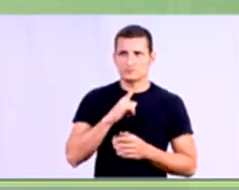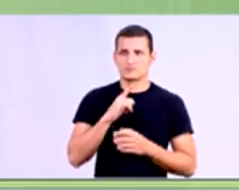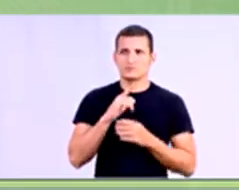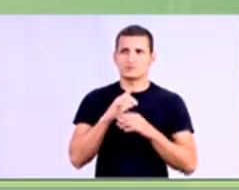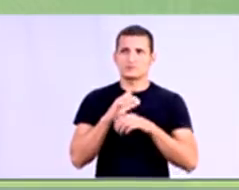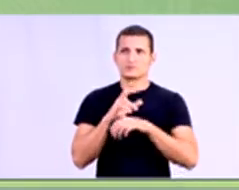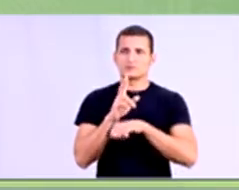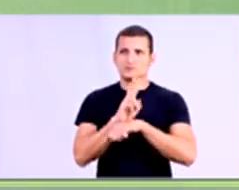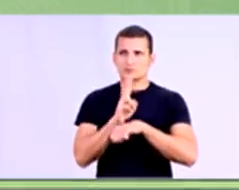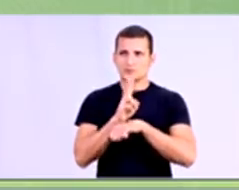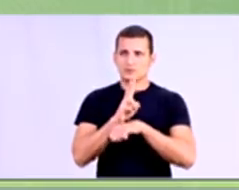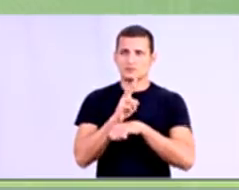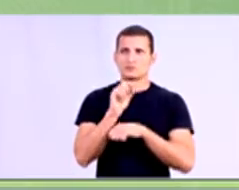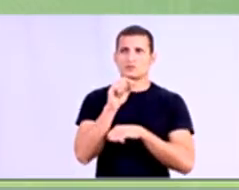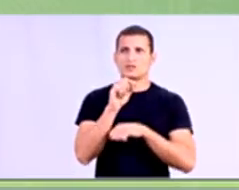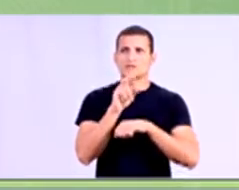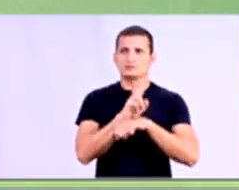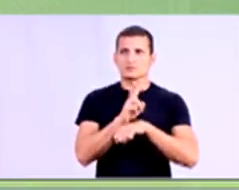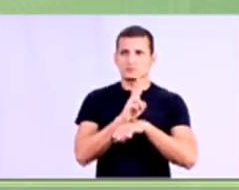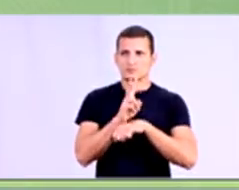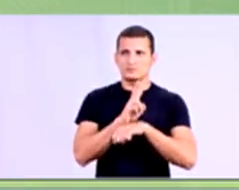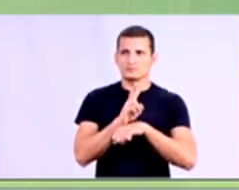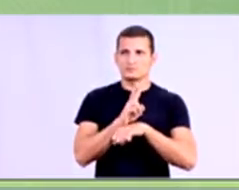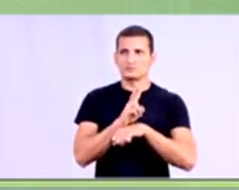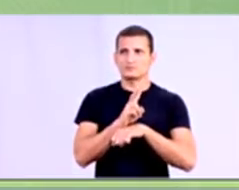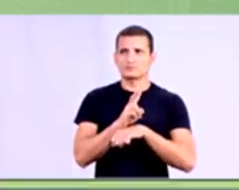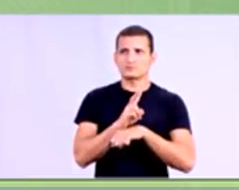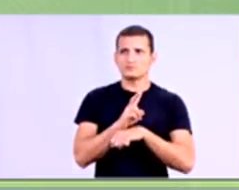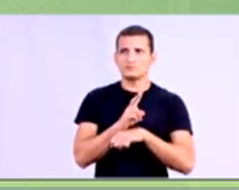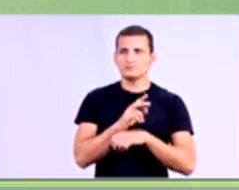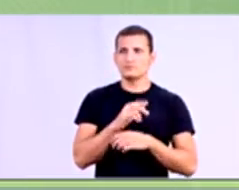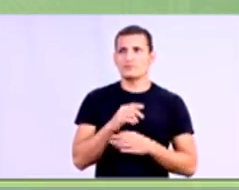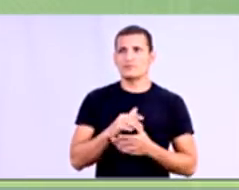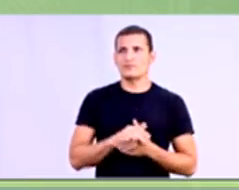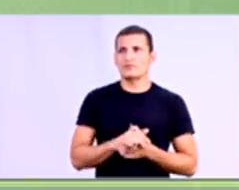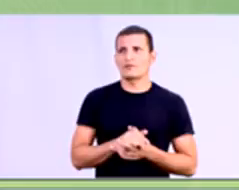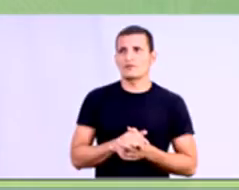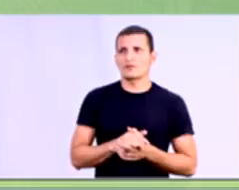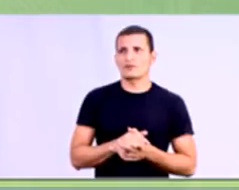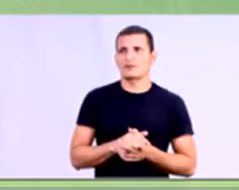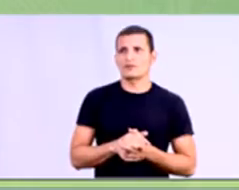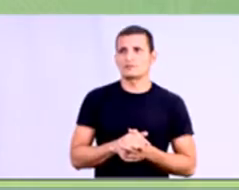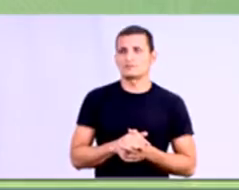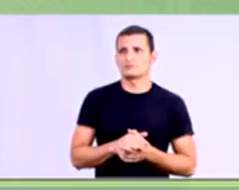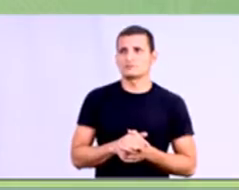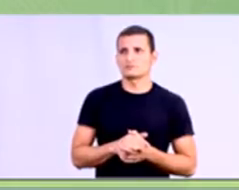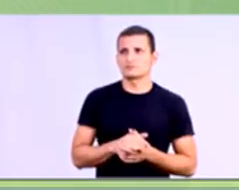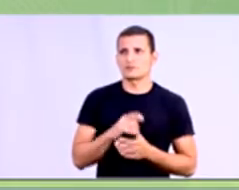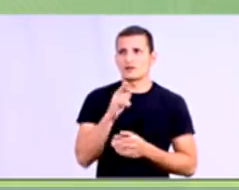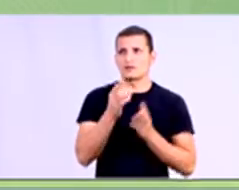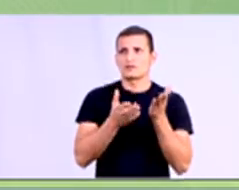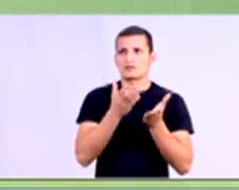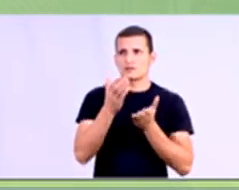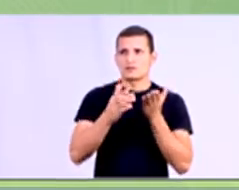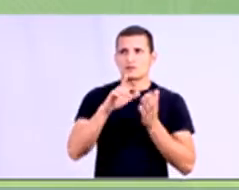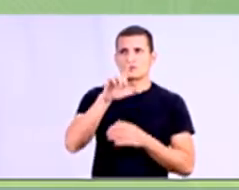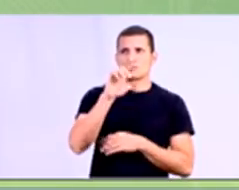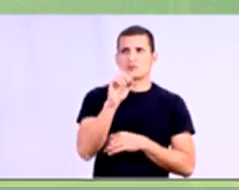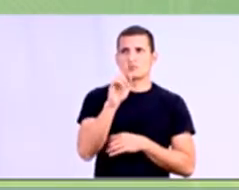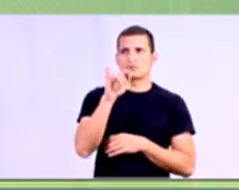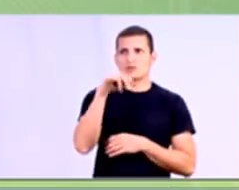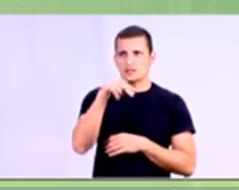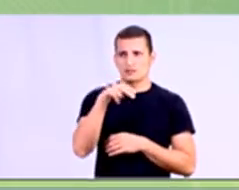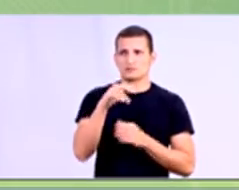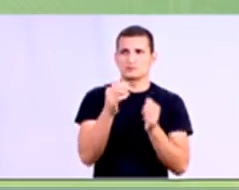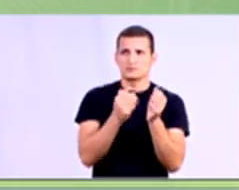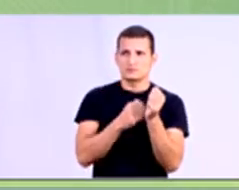segurança. O que é o pacote de segurança? É onde vai fazer o tratamento de login, onde eu coloco o meu login